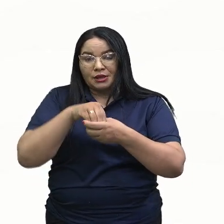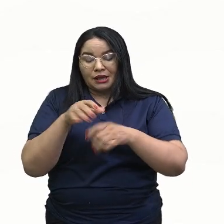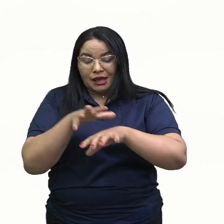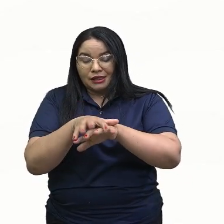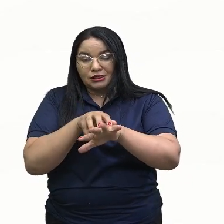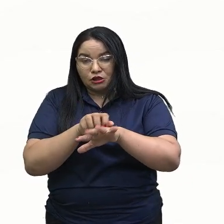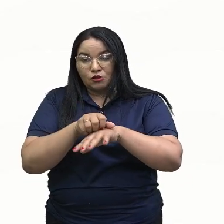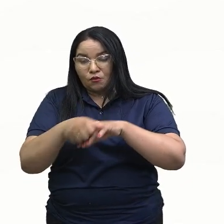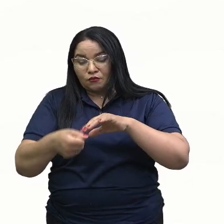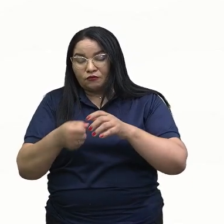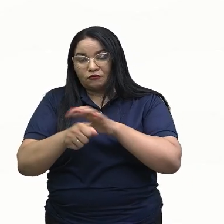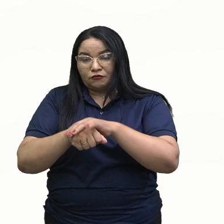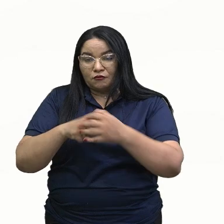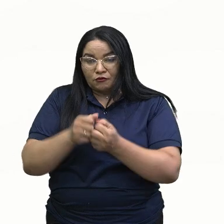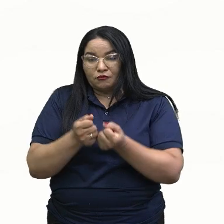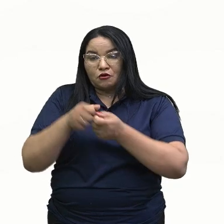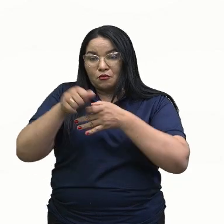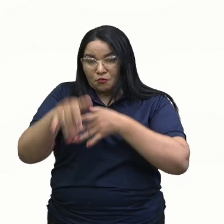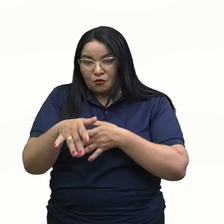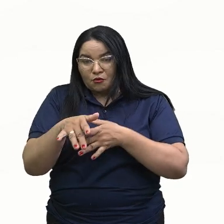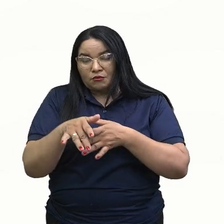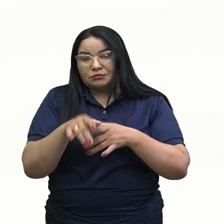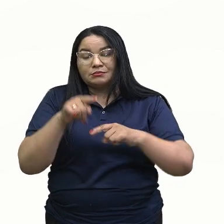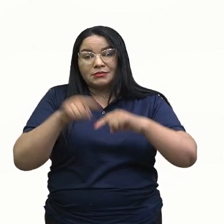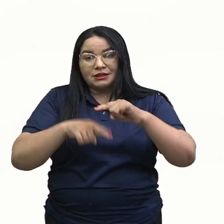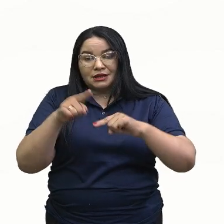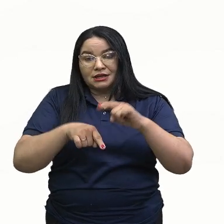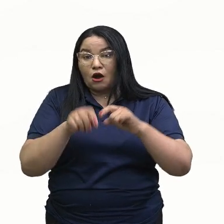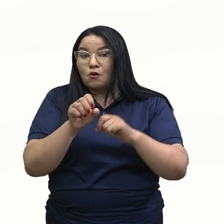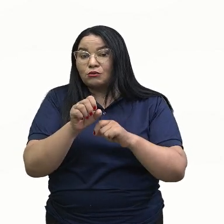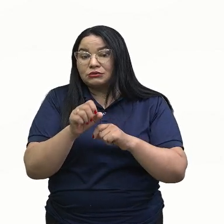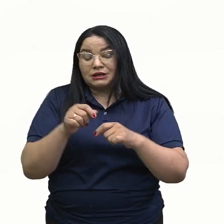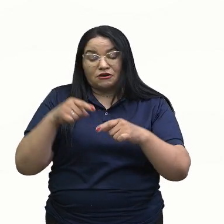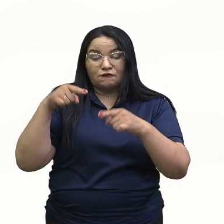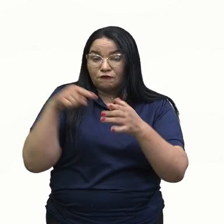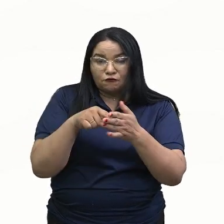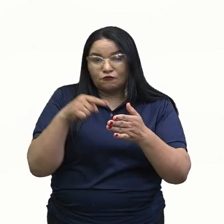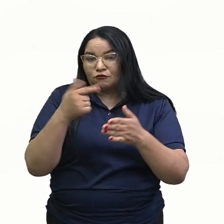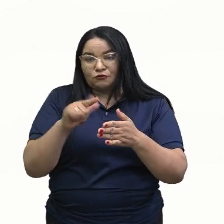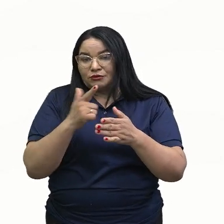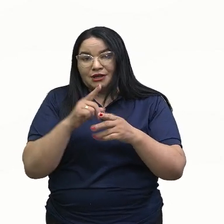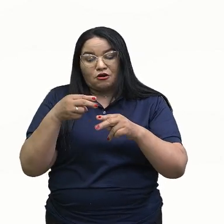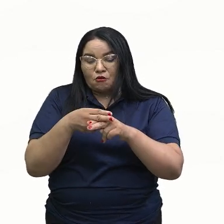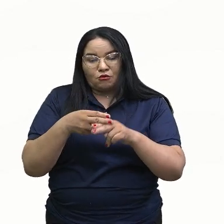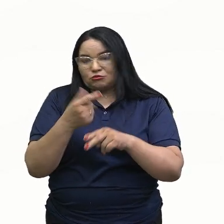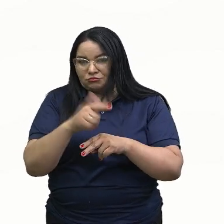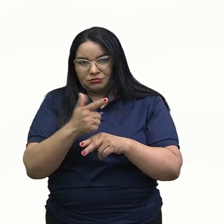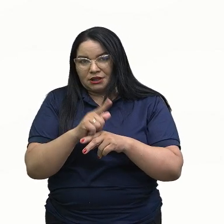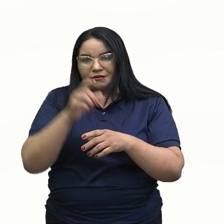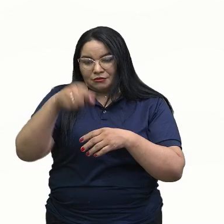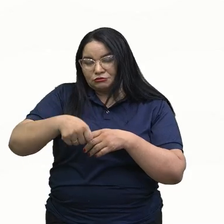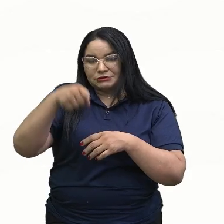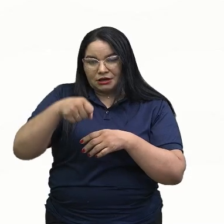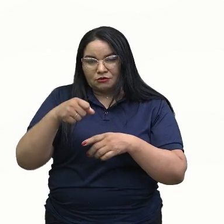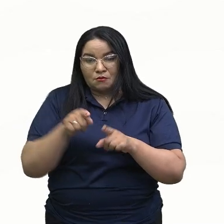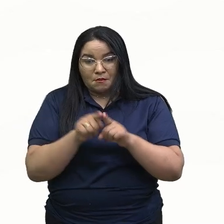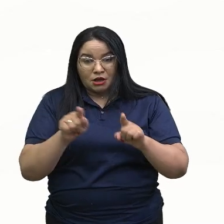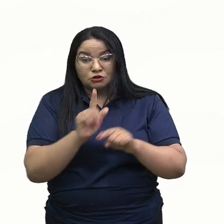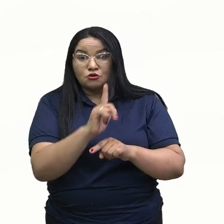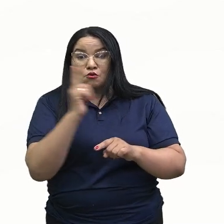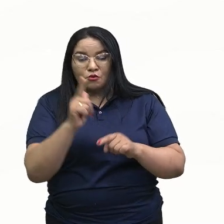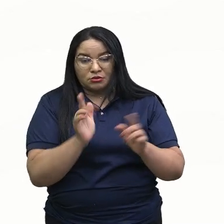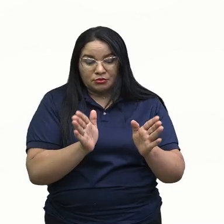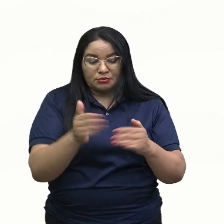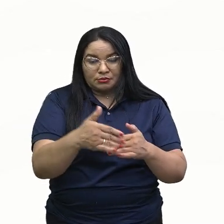não perfuro-cortantes. Também nós temos caixas como embalagem secundária para transporte